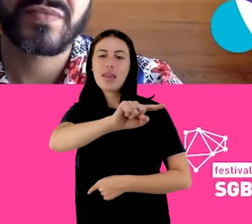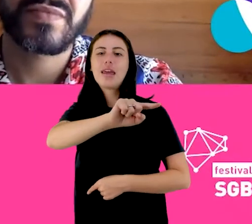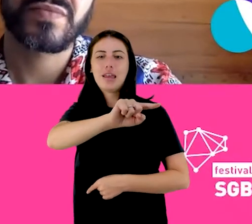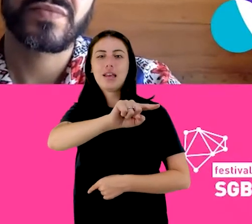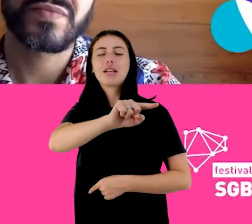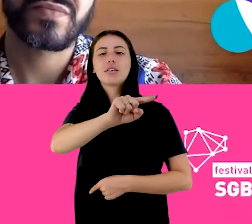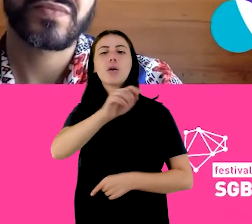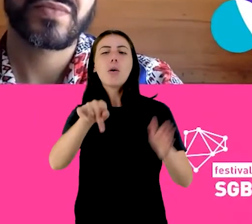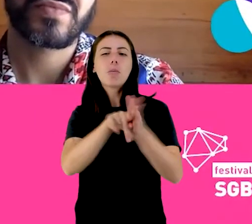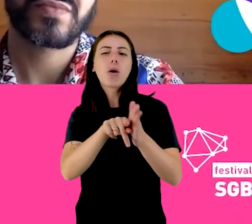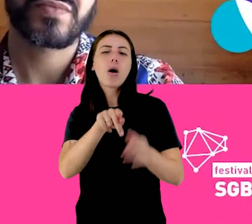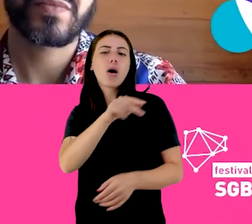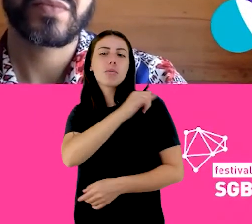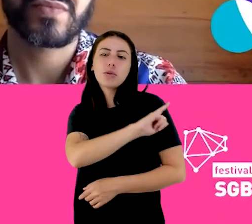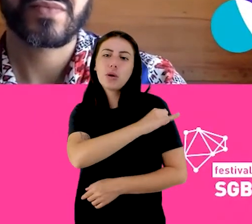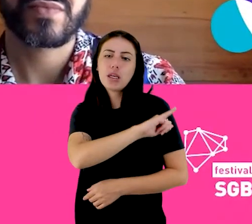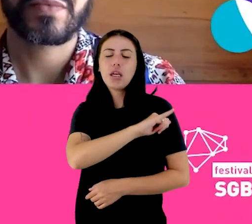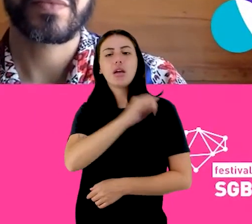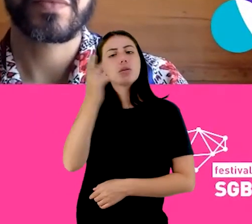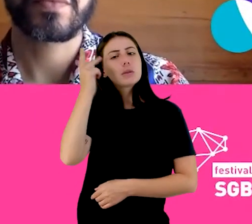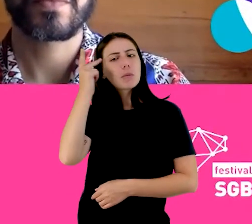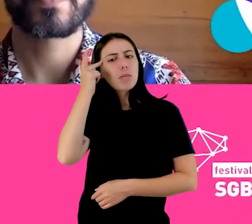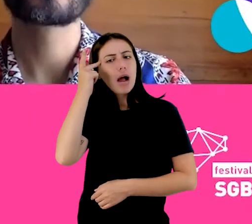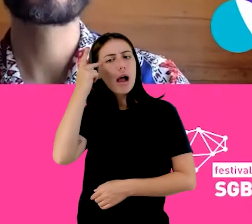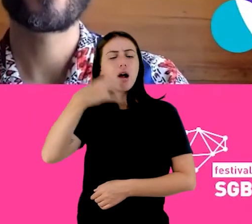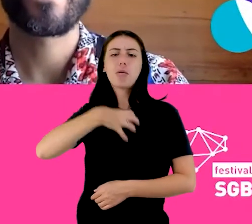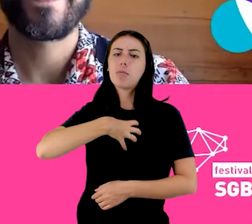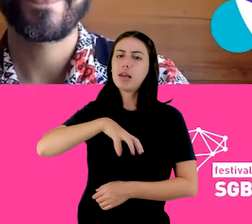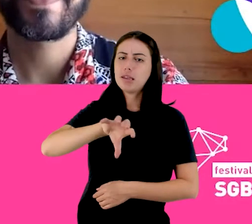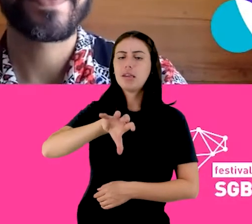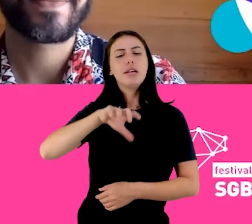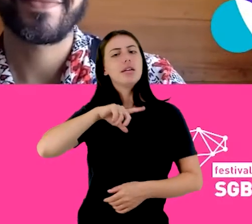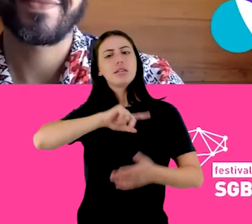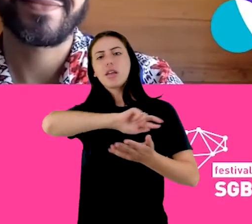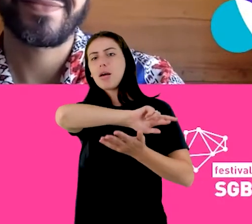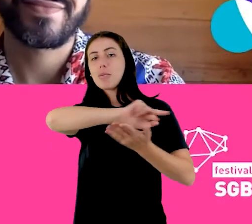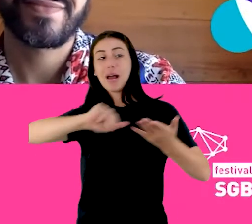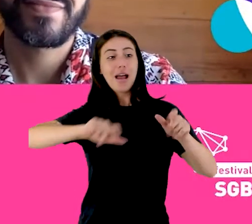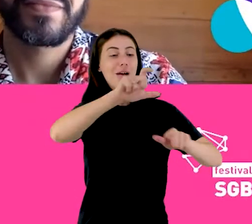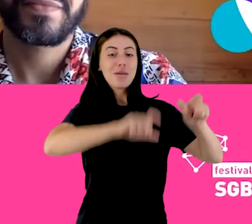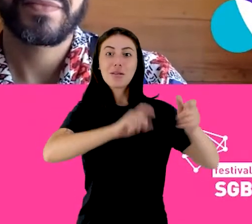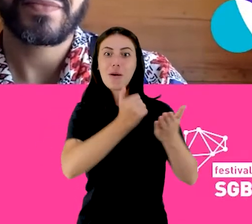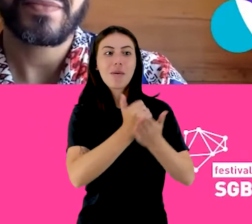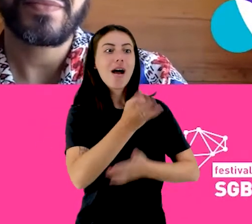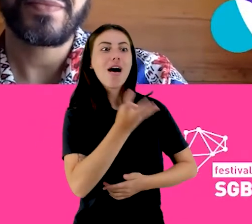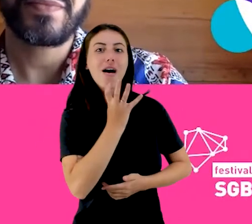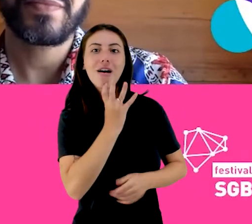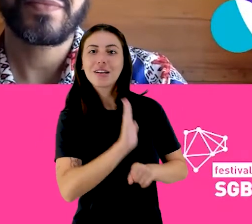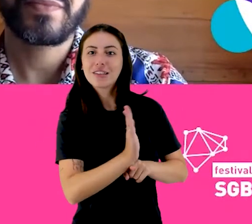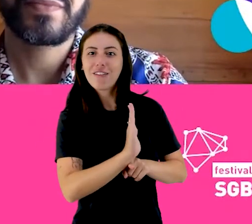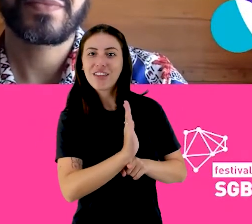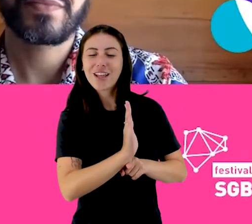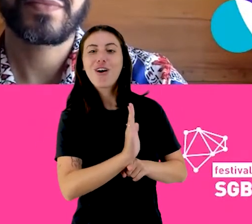que a gente lançou, estavam as escolas sendo ocupadas do ensino médio. A gente ofereceu o filme para as escolas que estavam